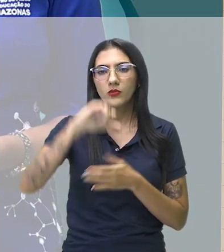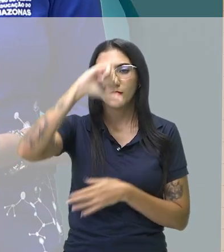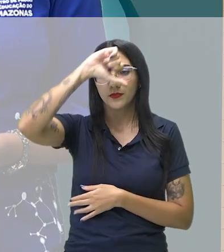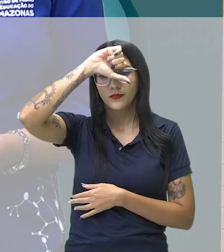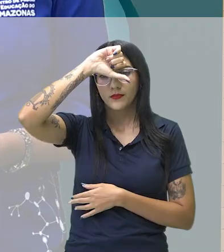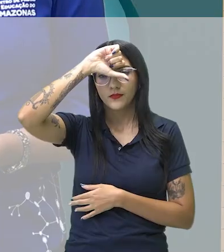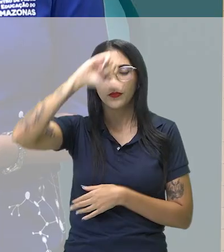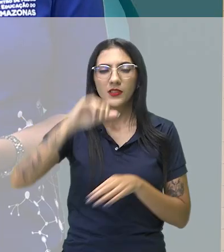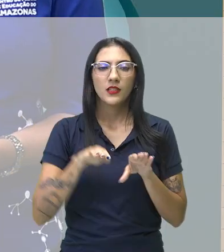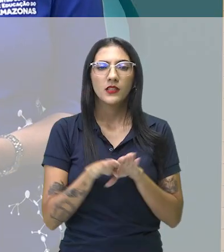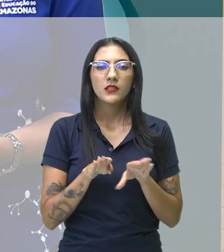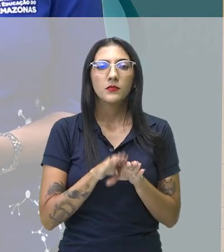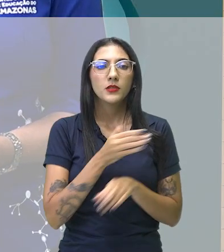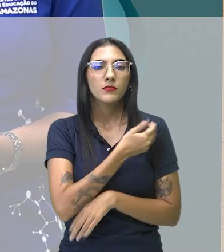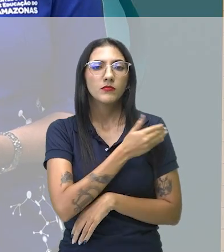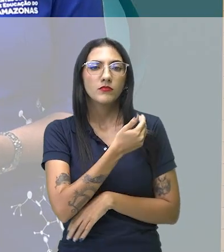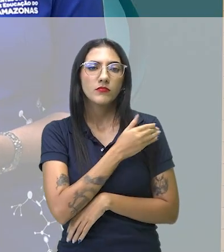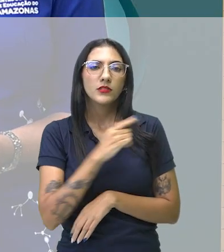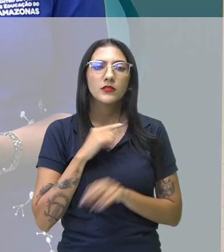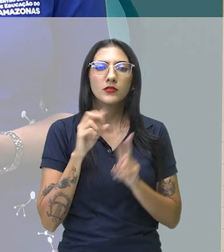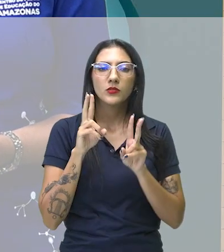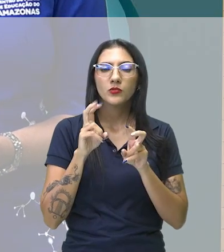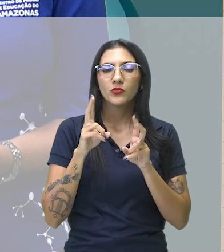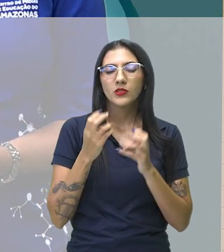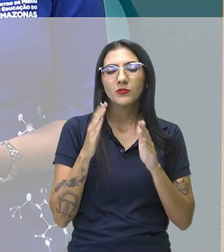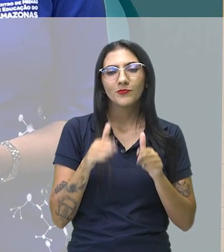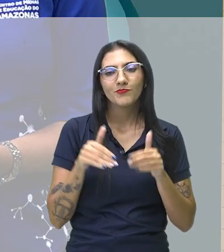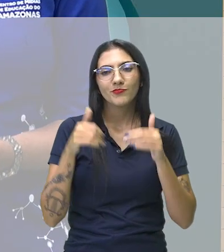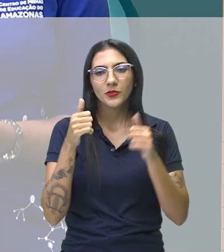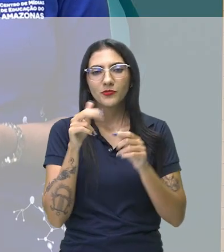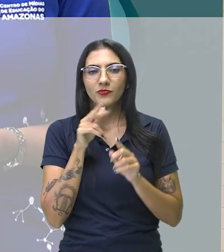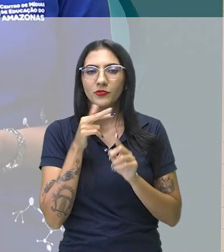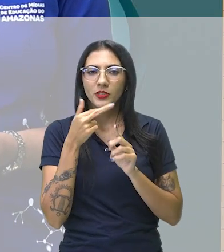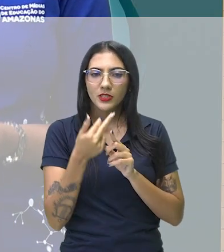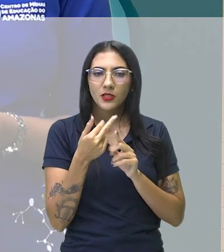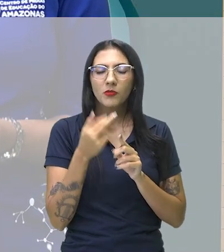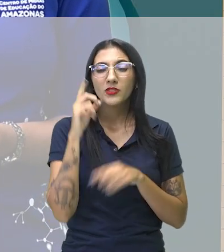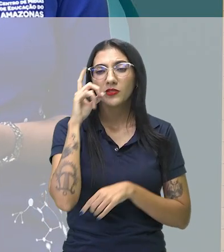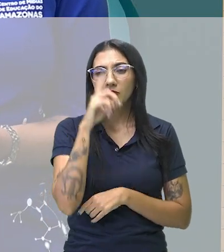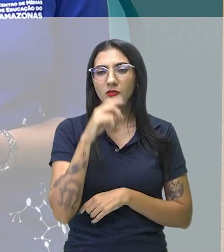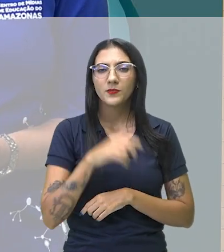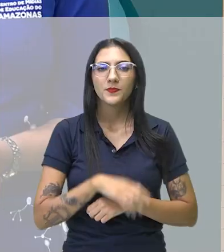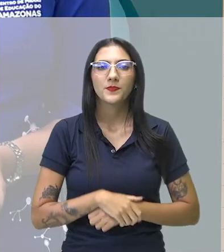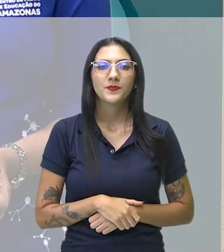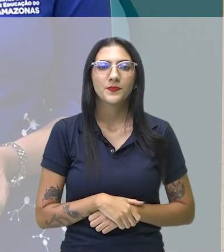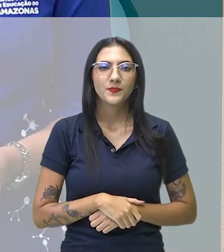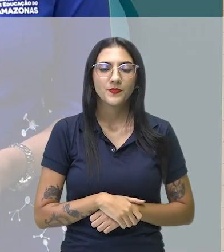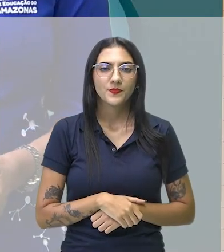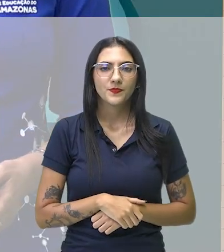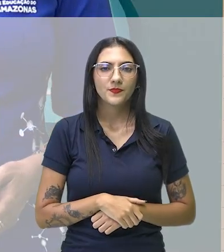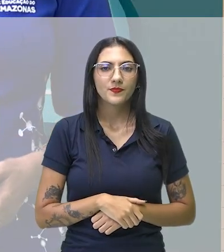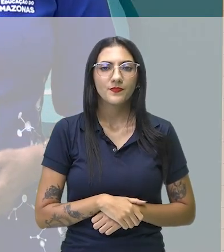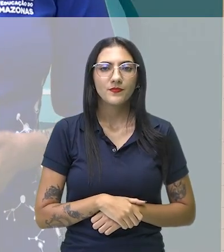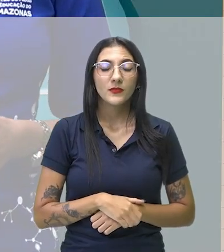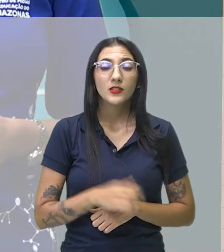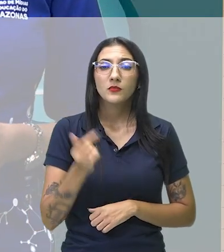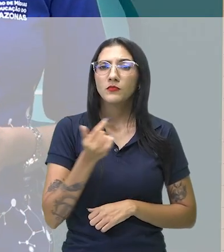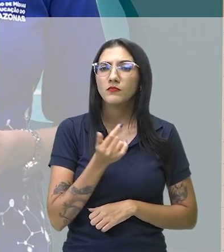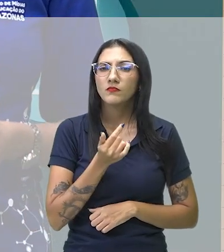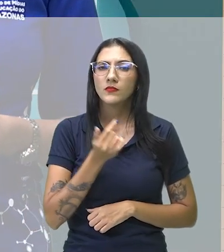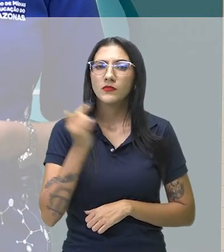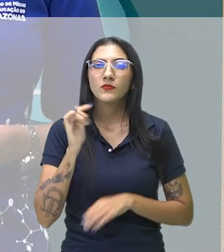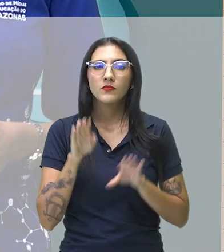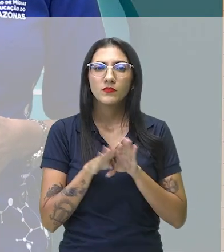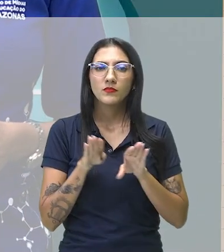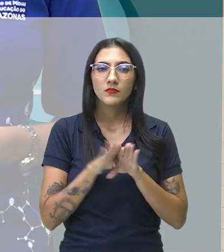e preconceitos, promovendo uma visão mais humanizada e complexa das favelas. Vamos agora a uma outra